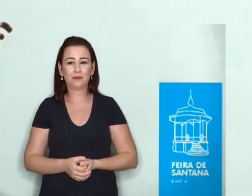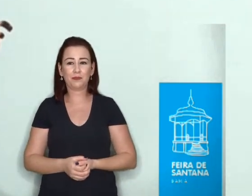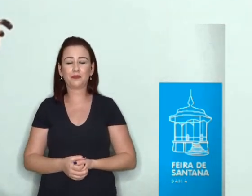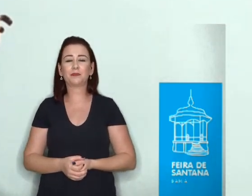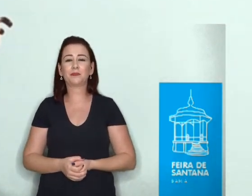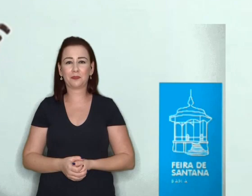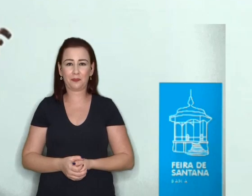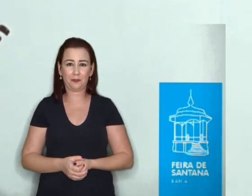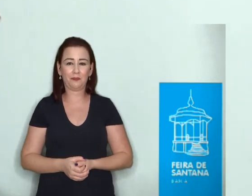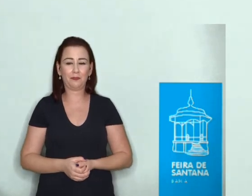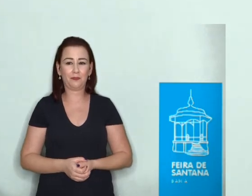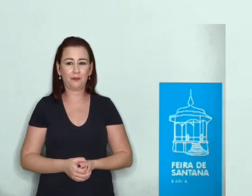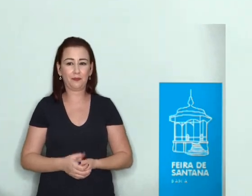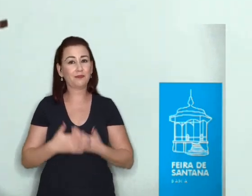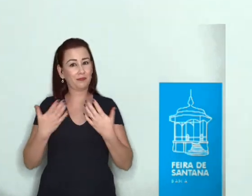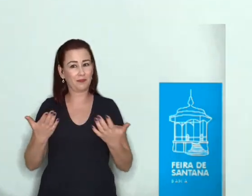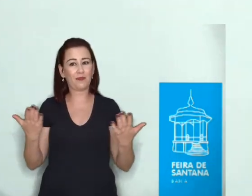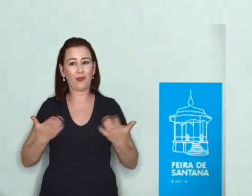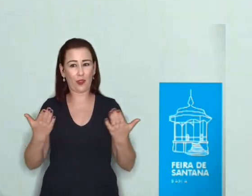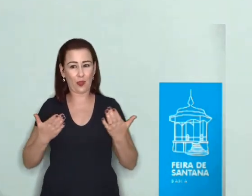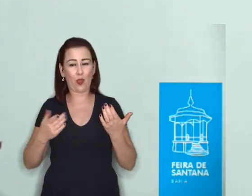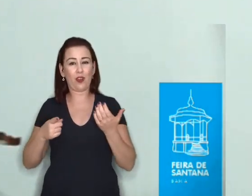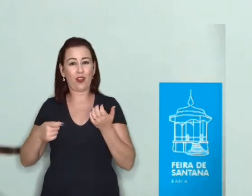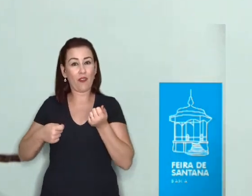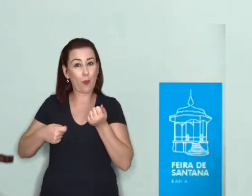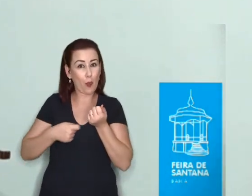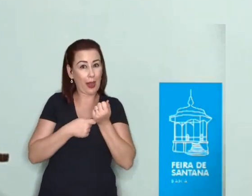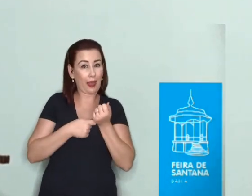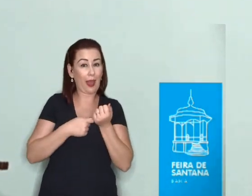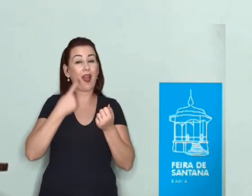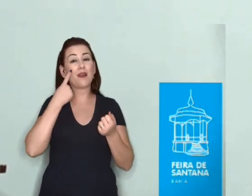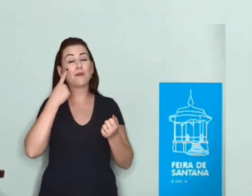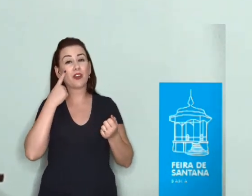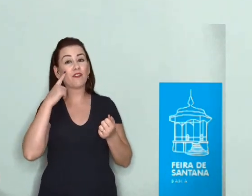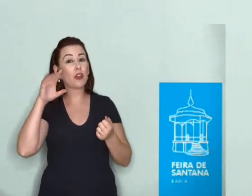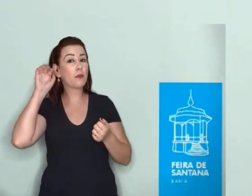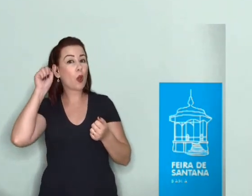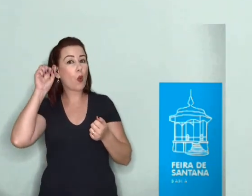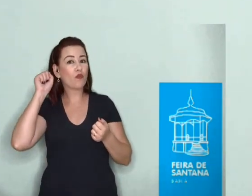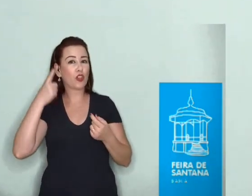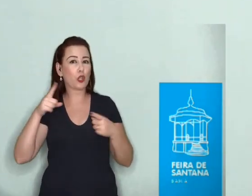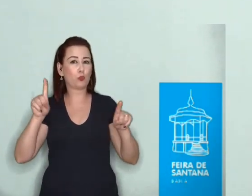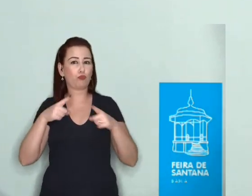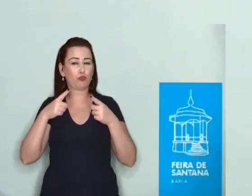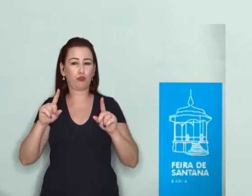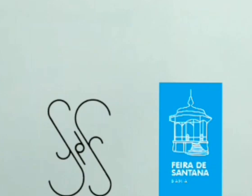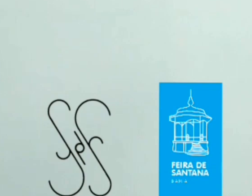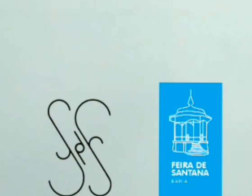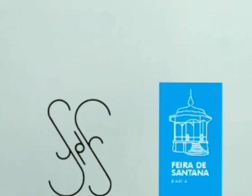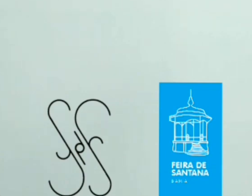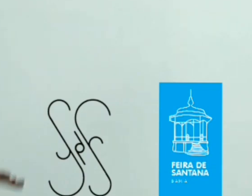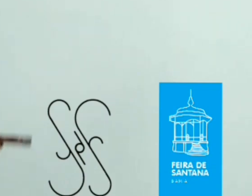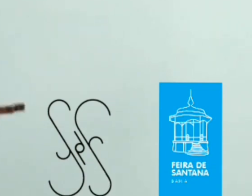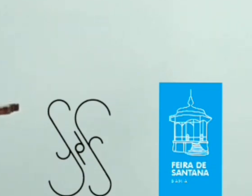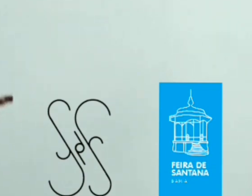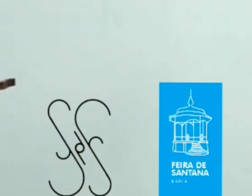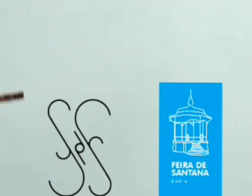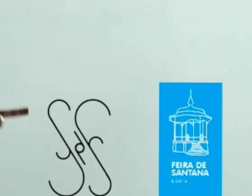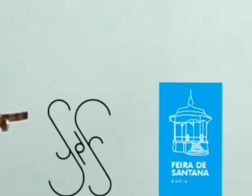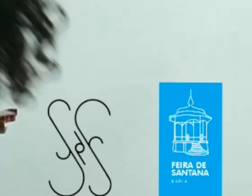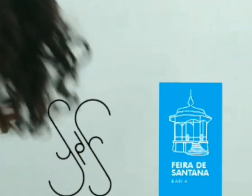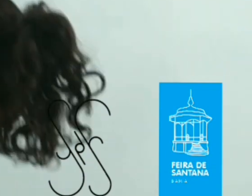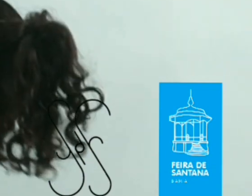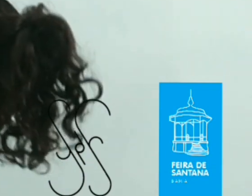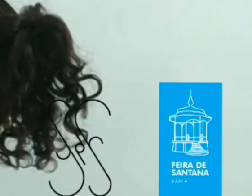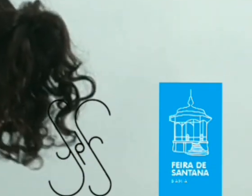roqueira, não parece, mas eu sou. Então, vamos ligar para poder ouvir todas as qualidades do som da guitarra